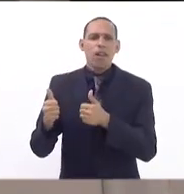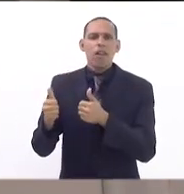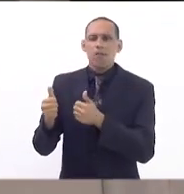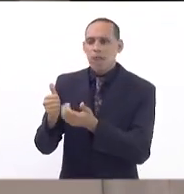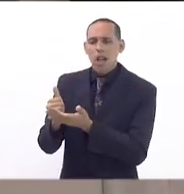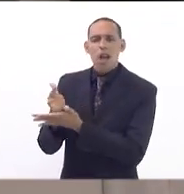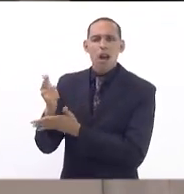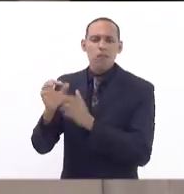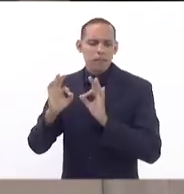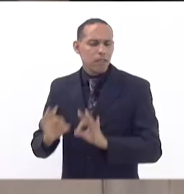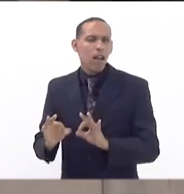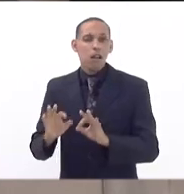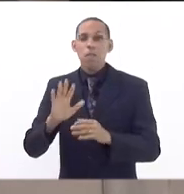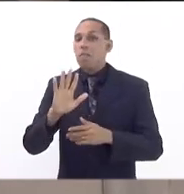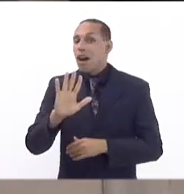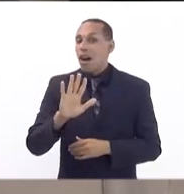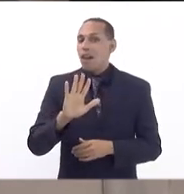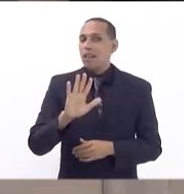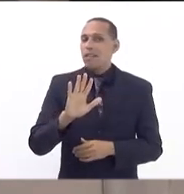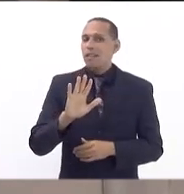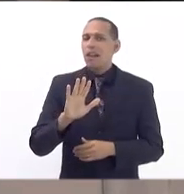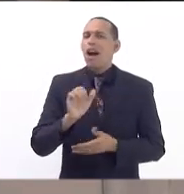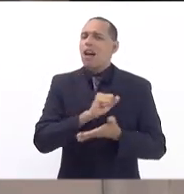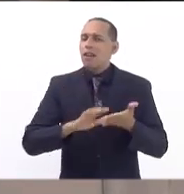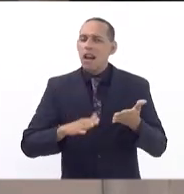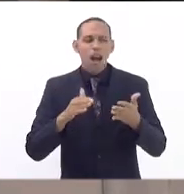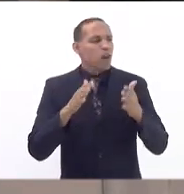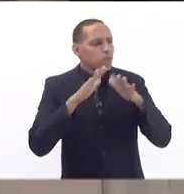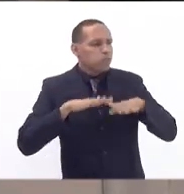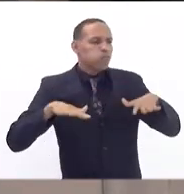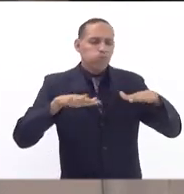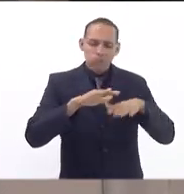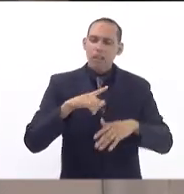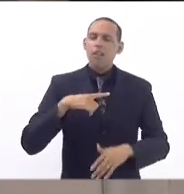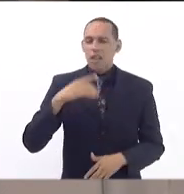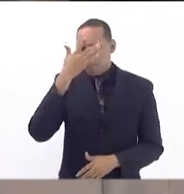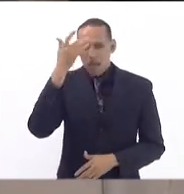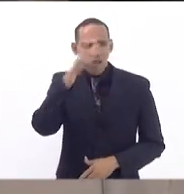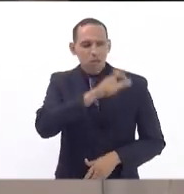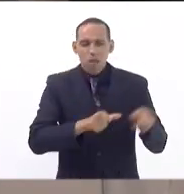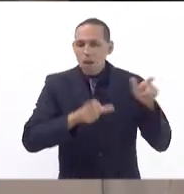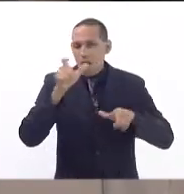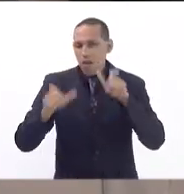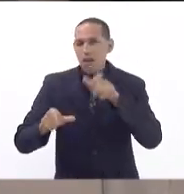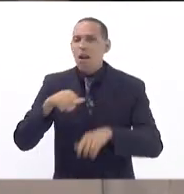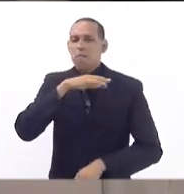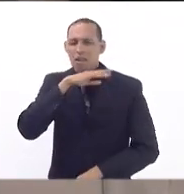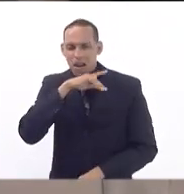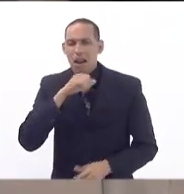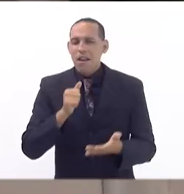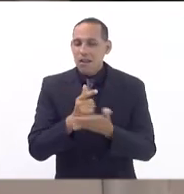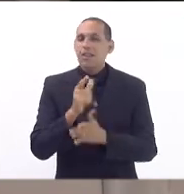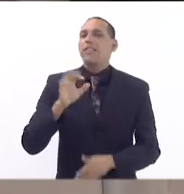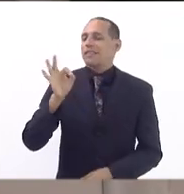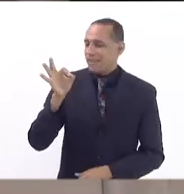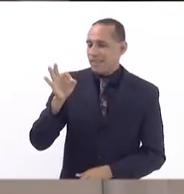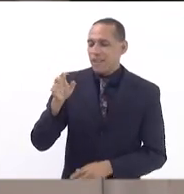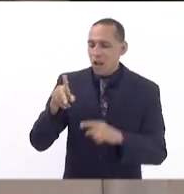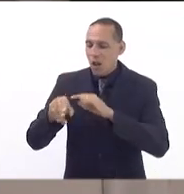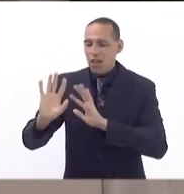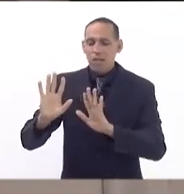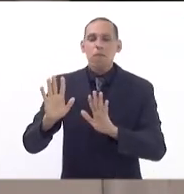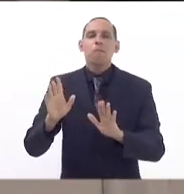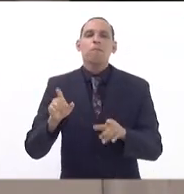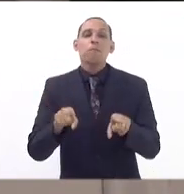comprar sempre material disso mas como toda atividade tem um elemento é claro que tem algum comprando é óbvio até porque o Michel seja